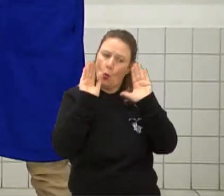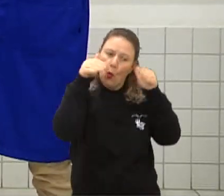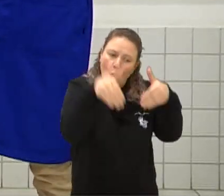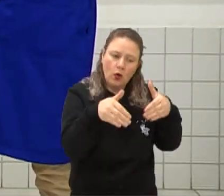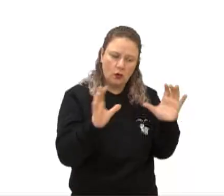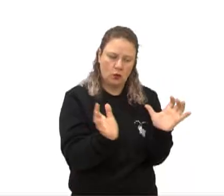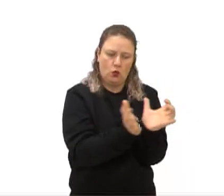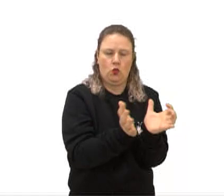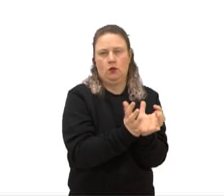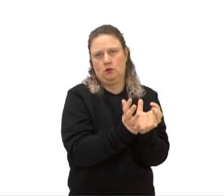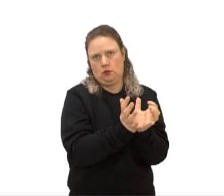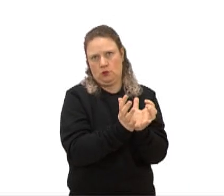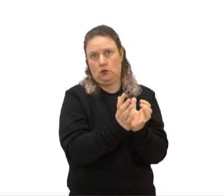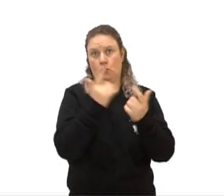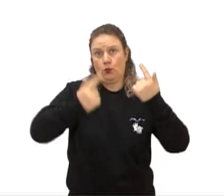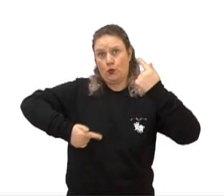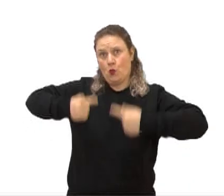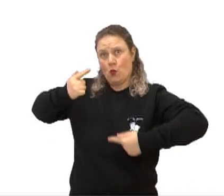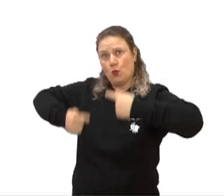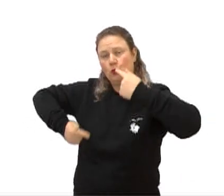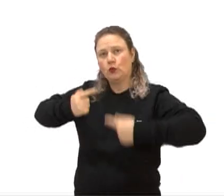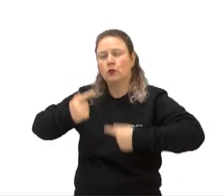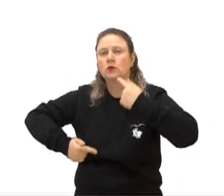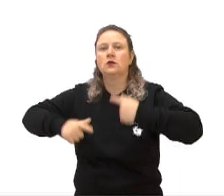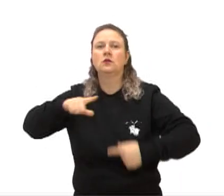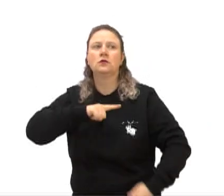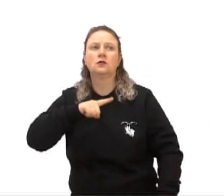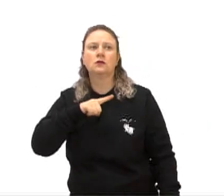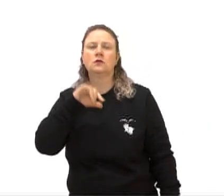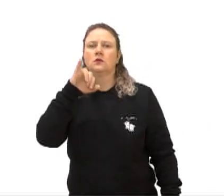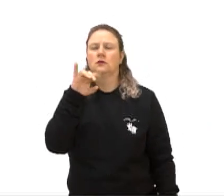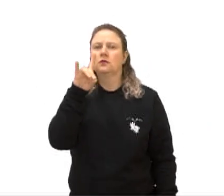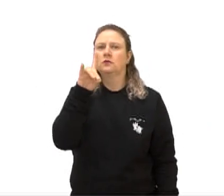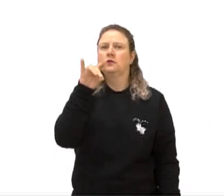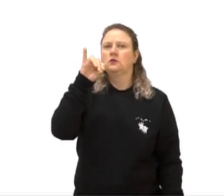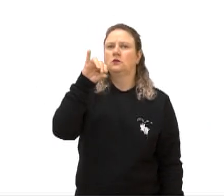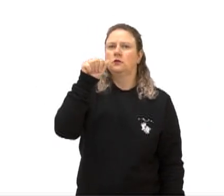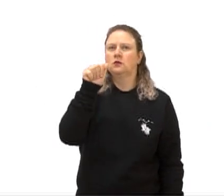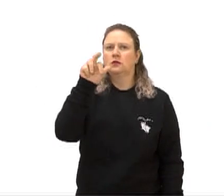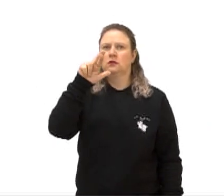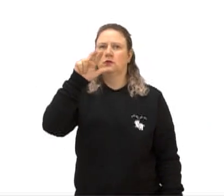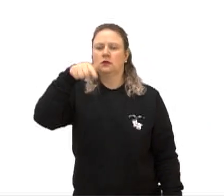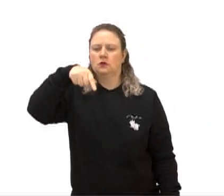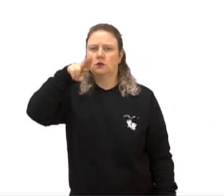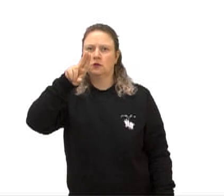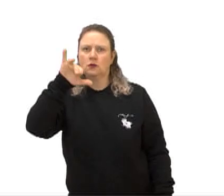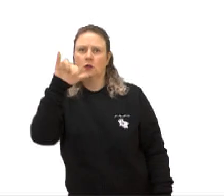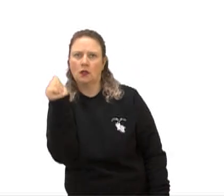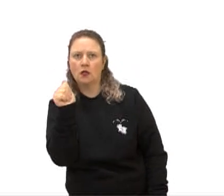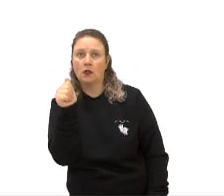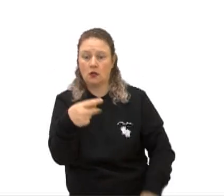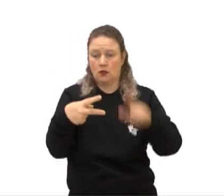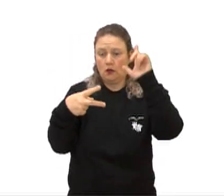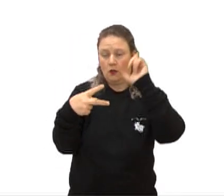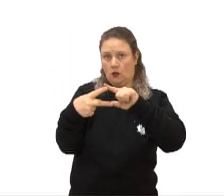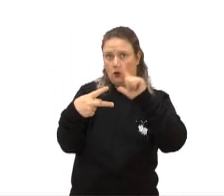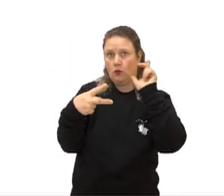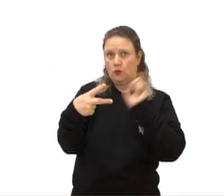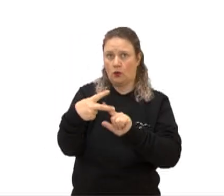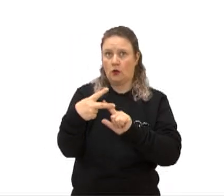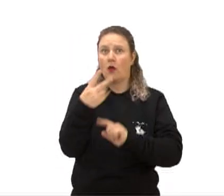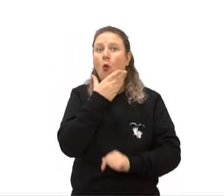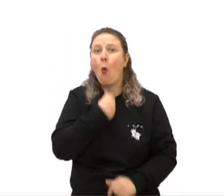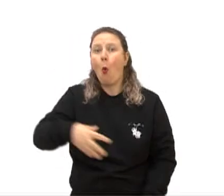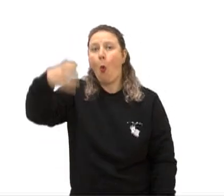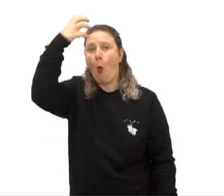específica. A política de Esparta, professor Fábio, nós temos a diarquia, que seria justamente quando você tem dois reis